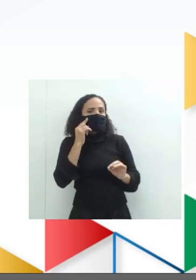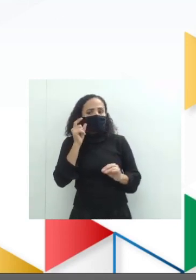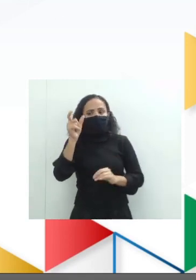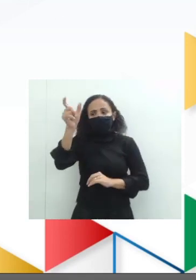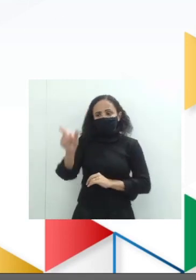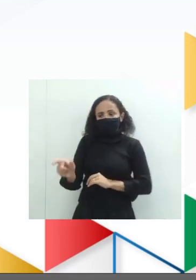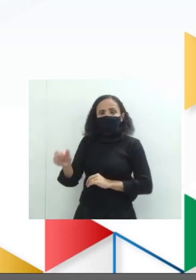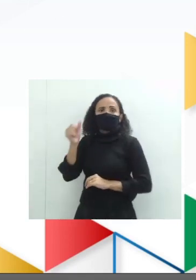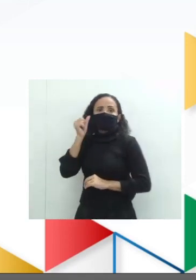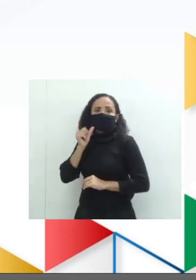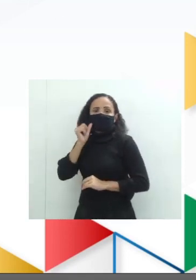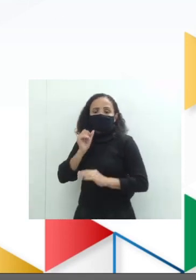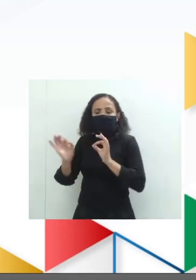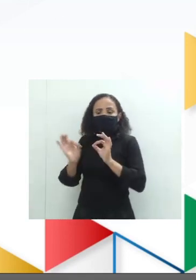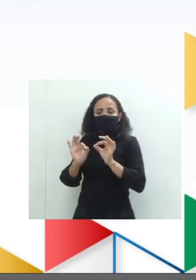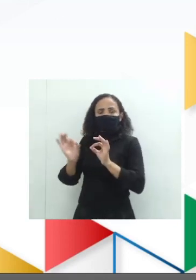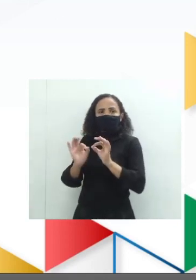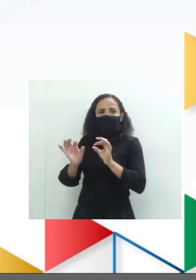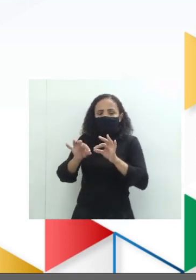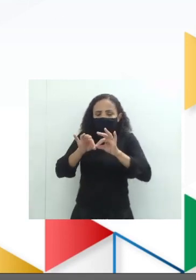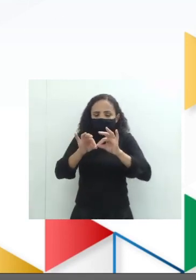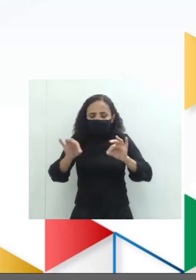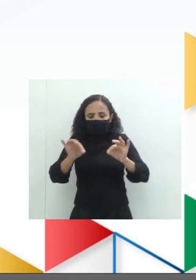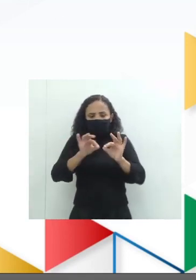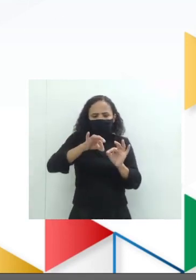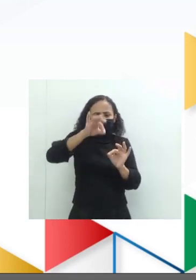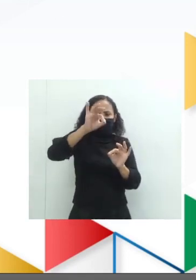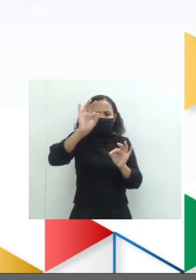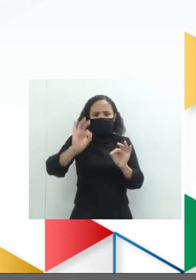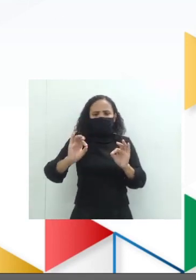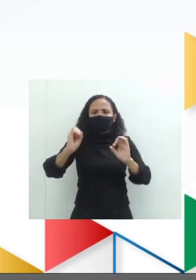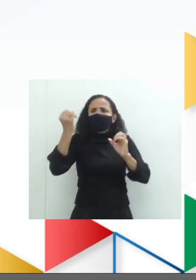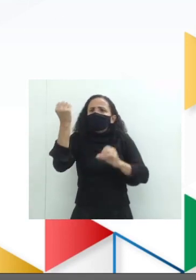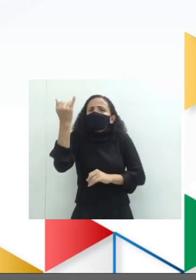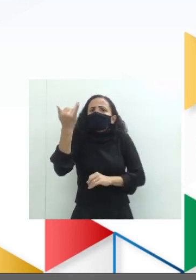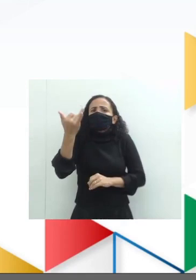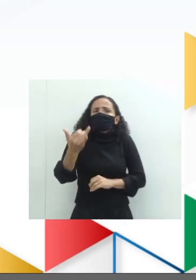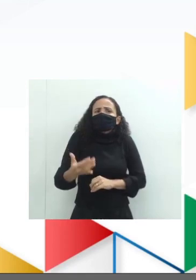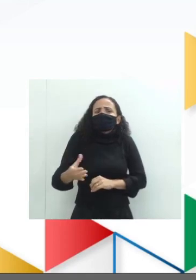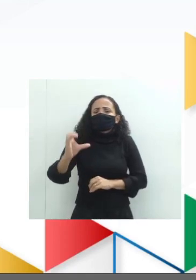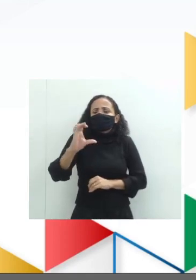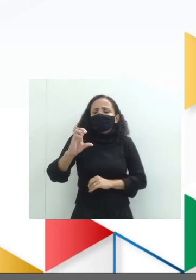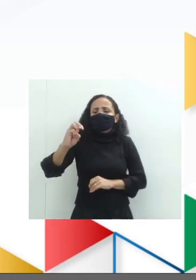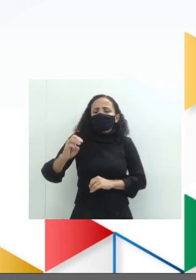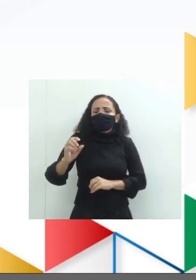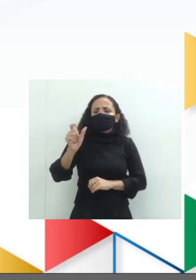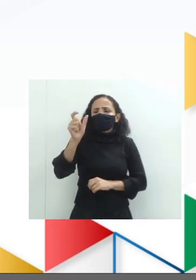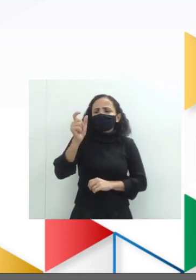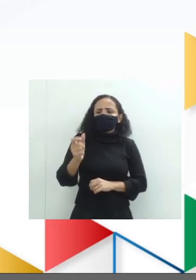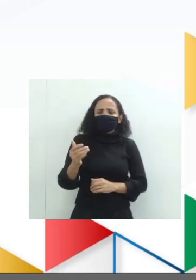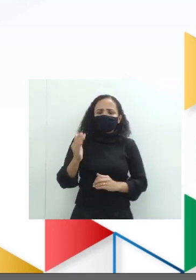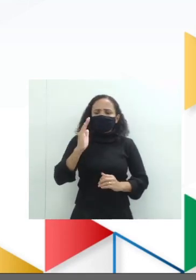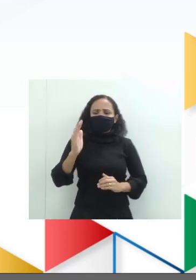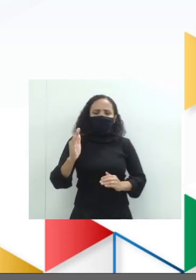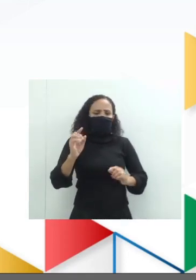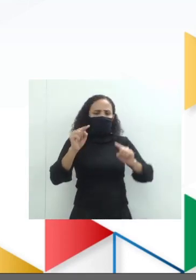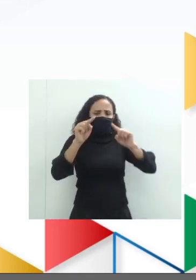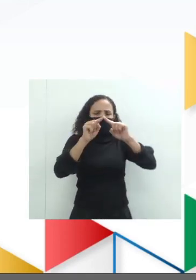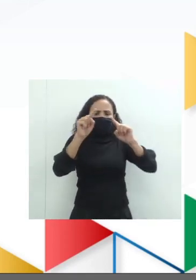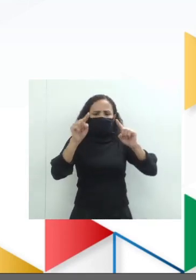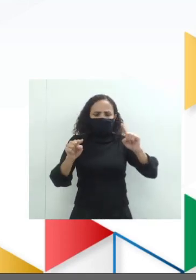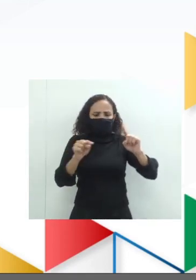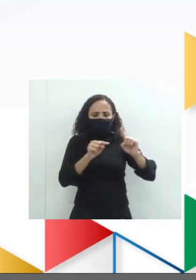botar esse comprimento para obter esse contorno. Quantos centímetros deve ter cada lado dessa representação do triângulo?